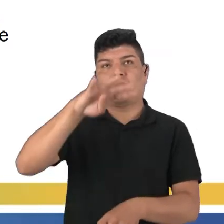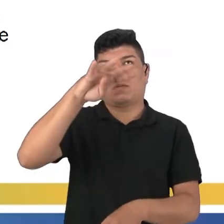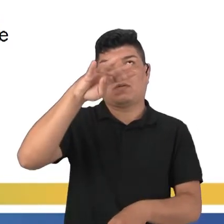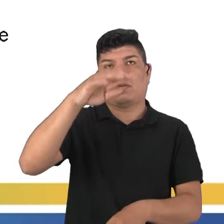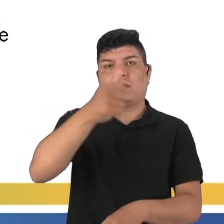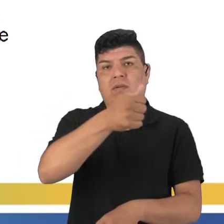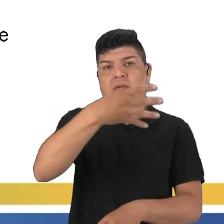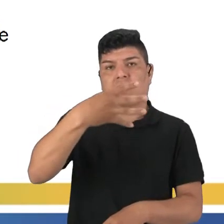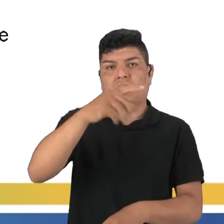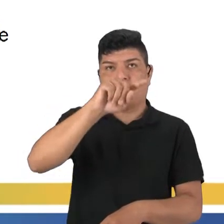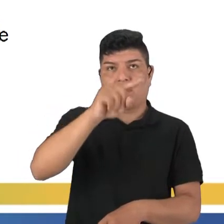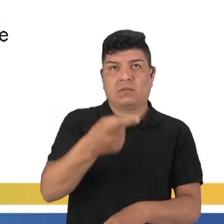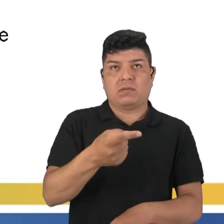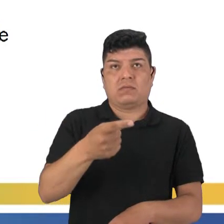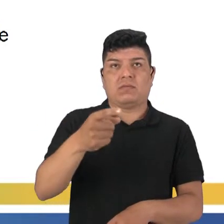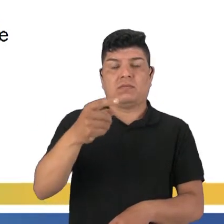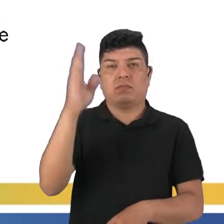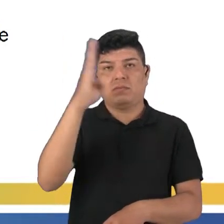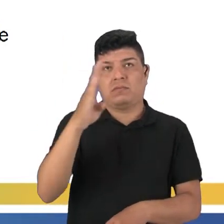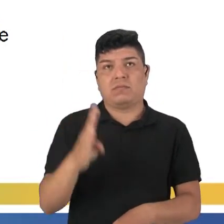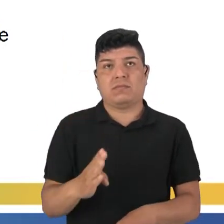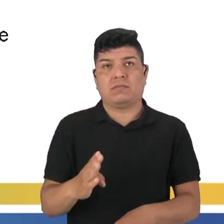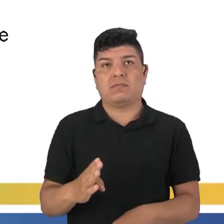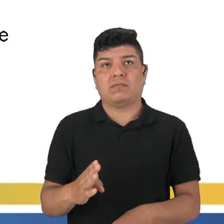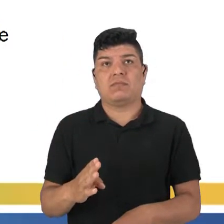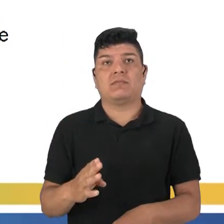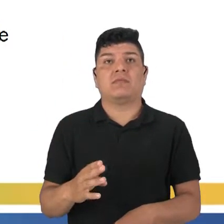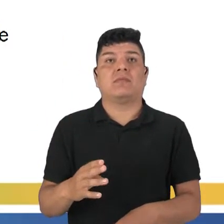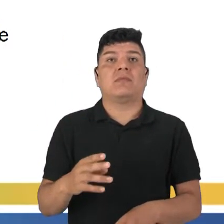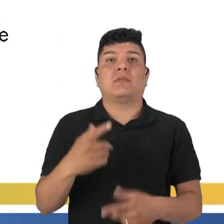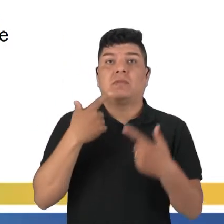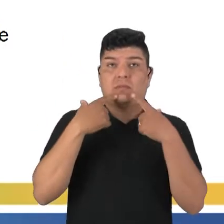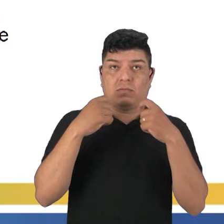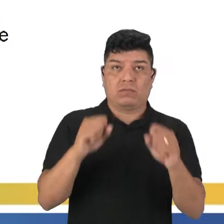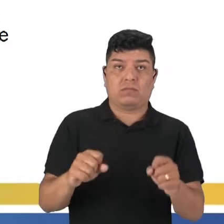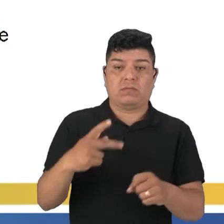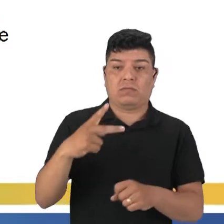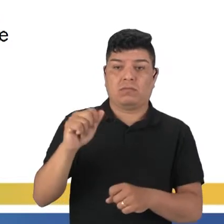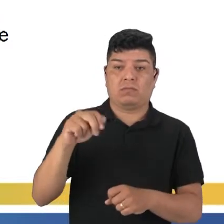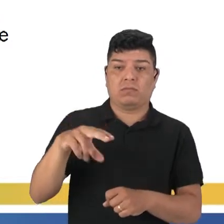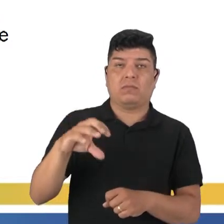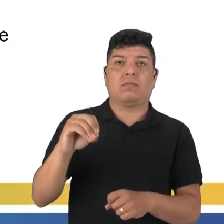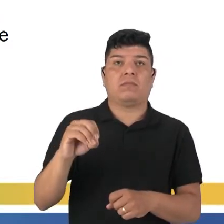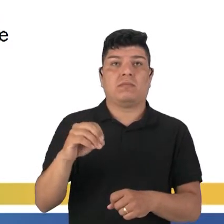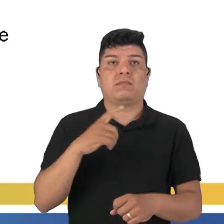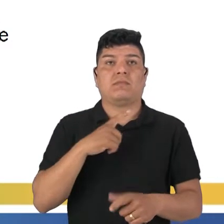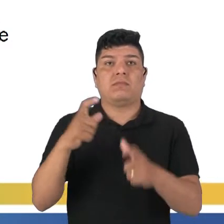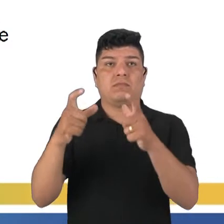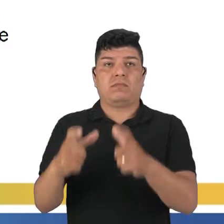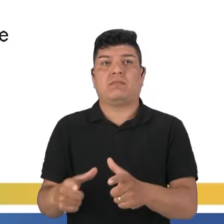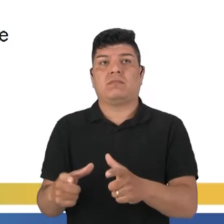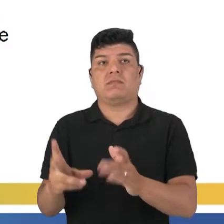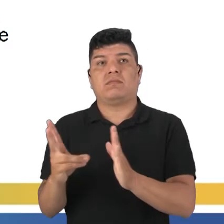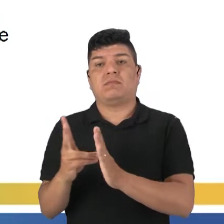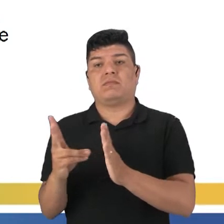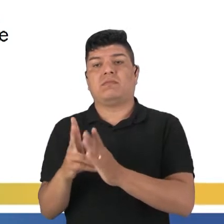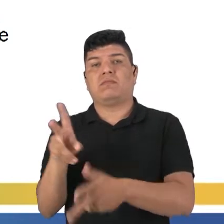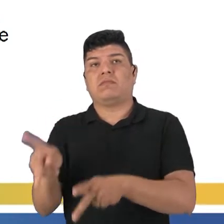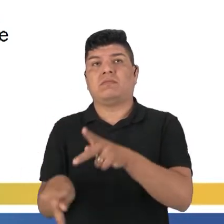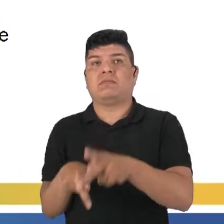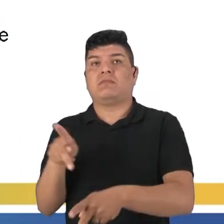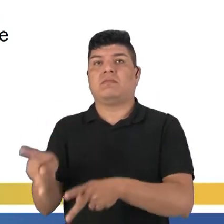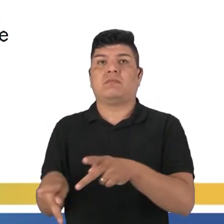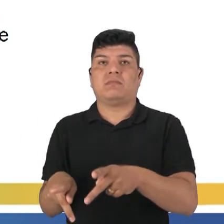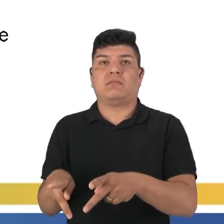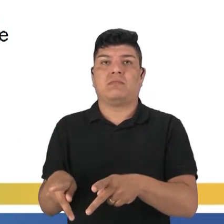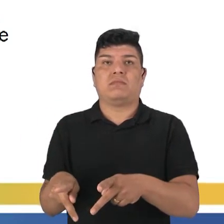Brasil, 14 mil no Brasil, o tronco linguístico Pano, e aí a gente tem as terras indígenas, né, dessa população,